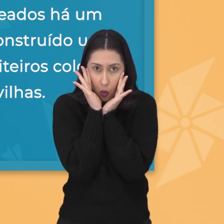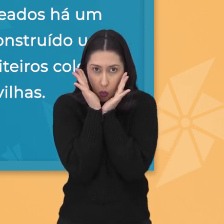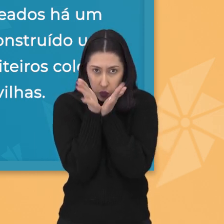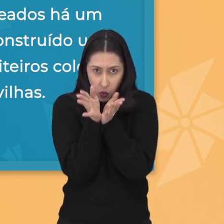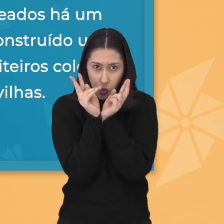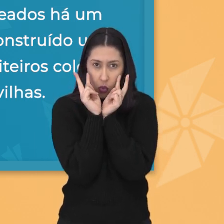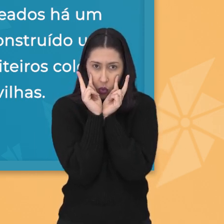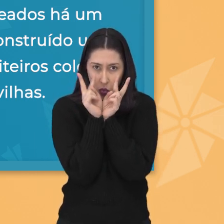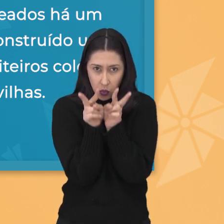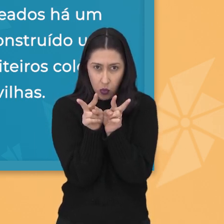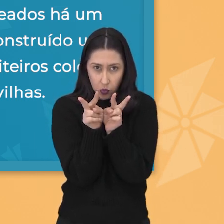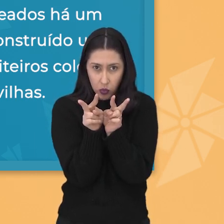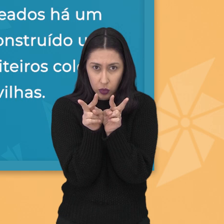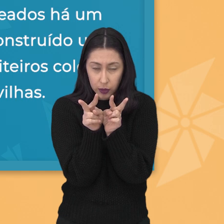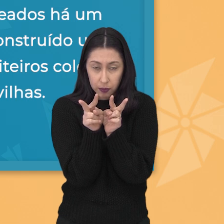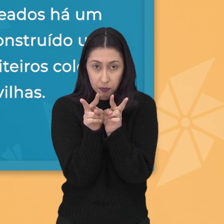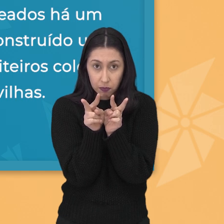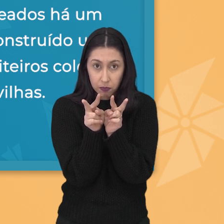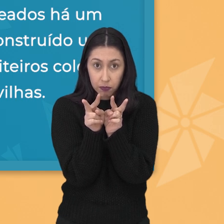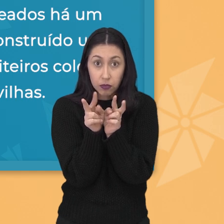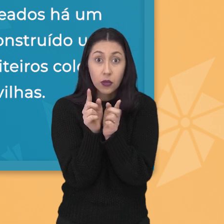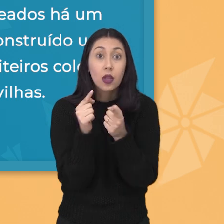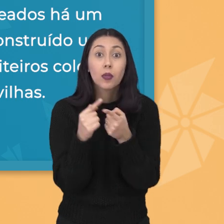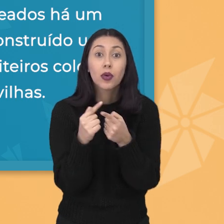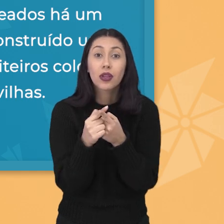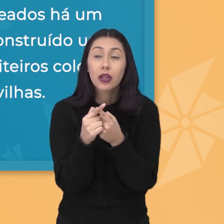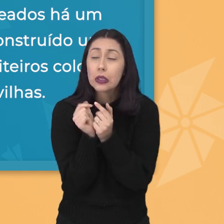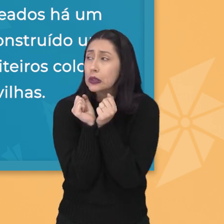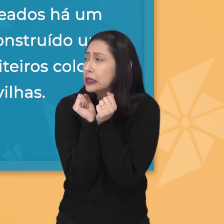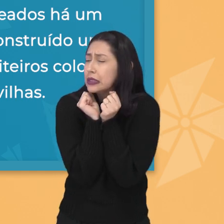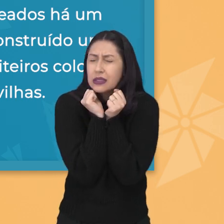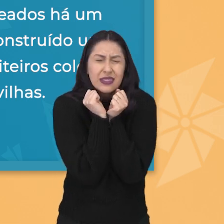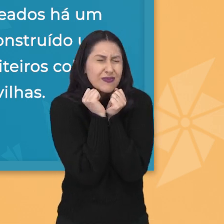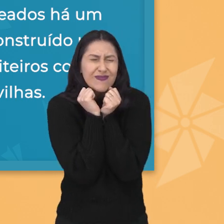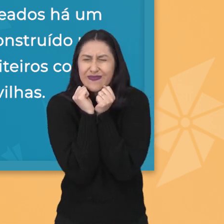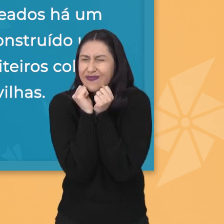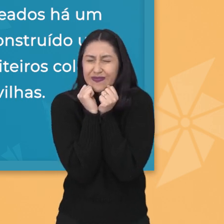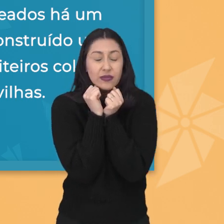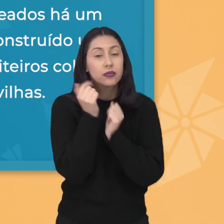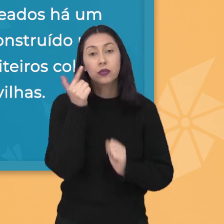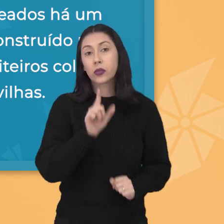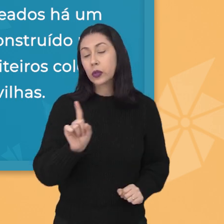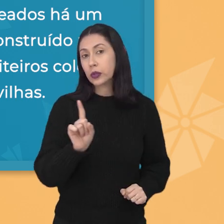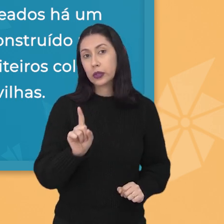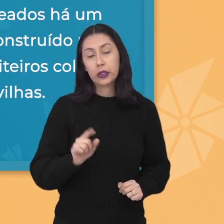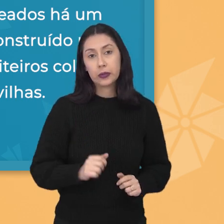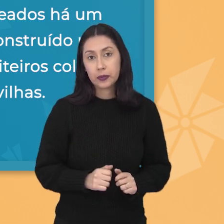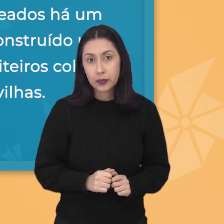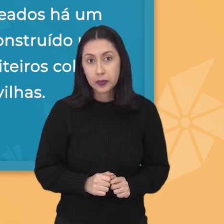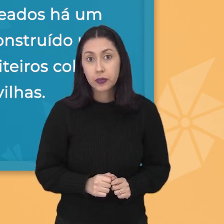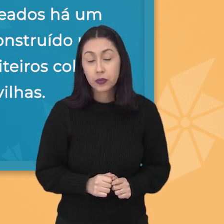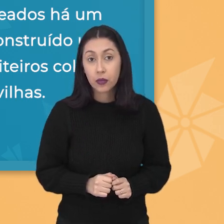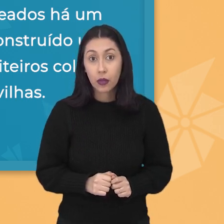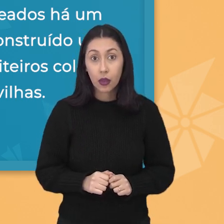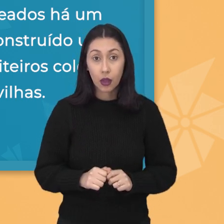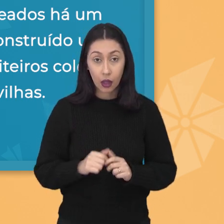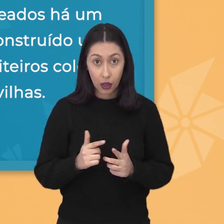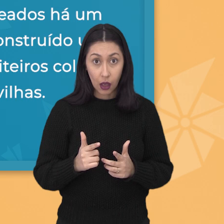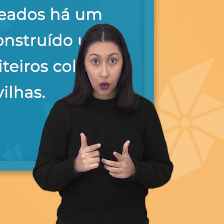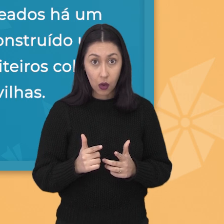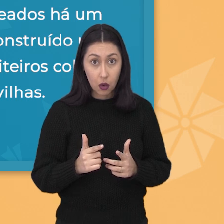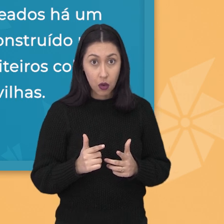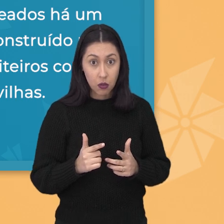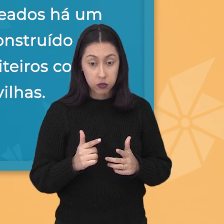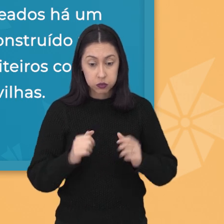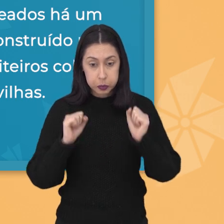para a frente, pois as ligaduras não lhes permitem voltar a cabeça. Atrás deles, e